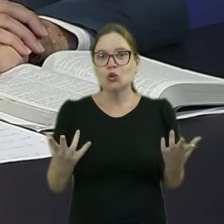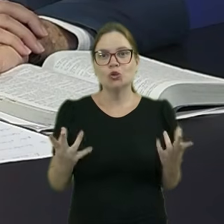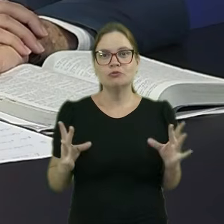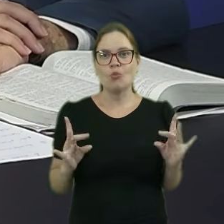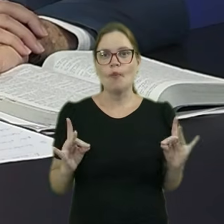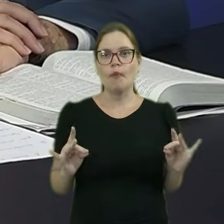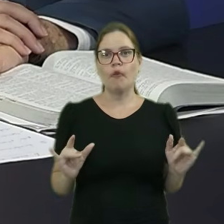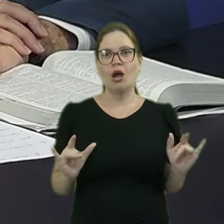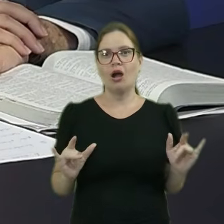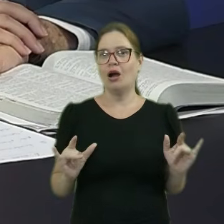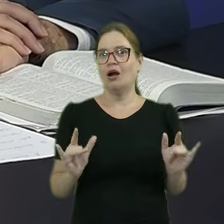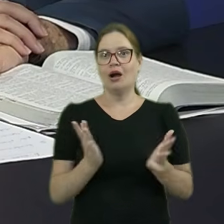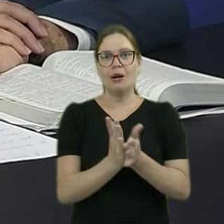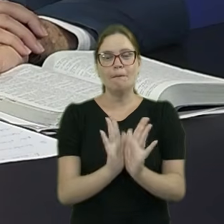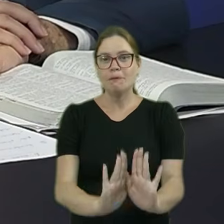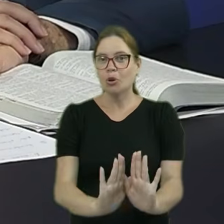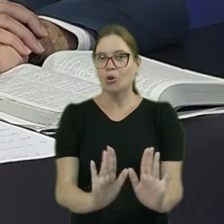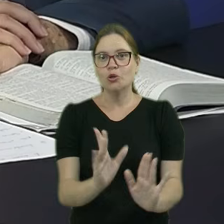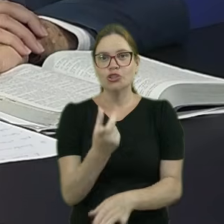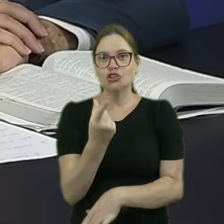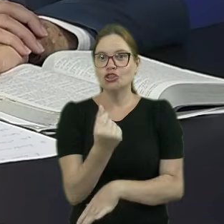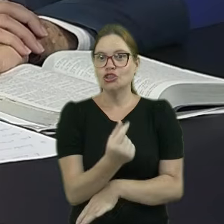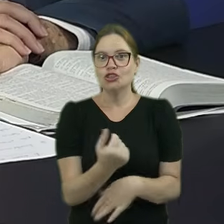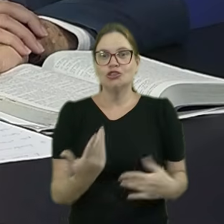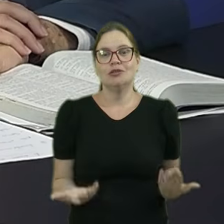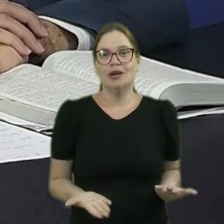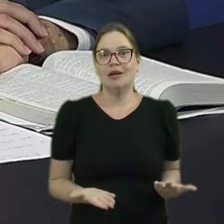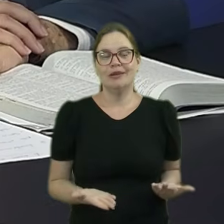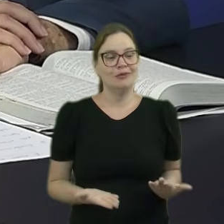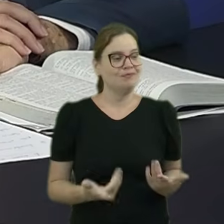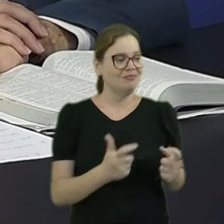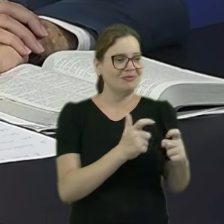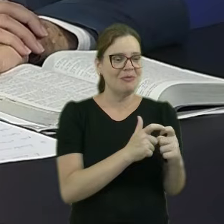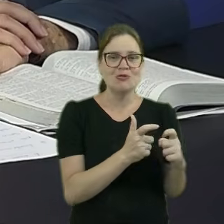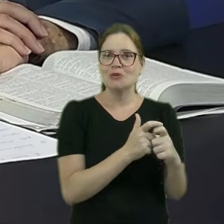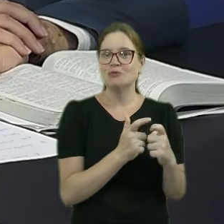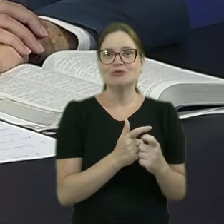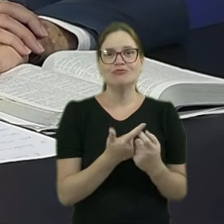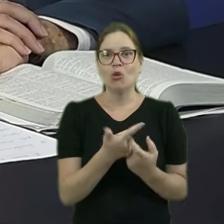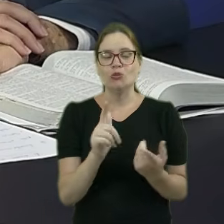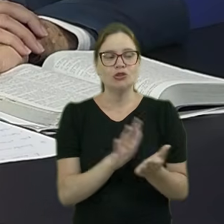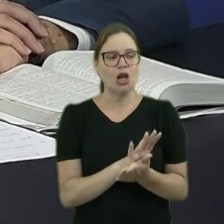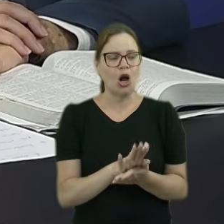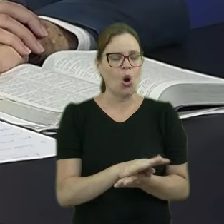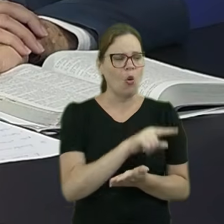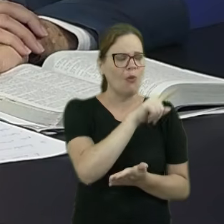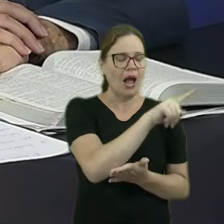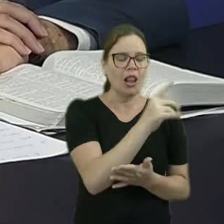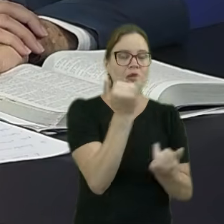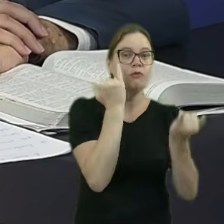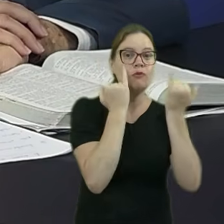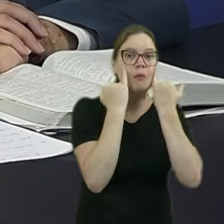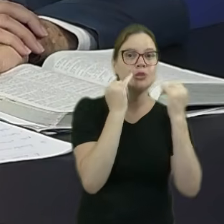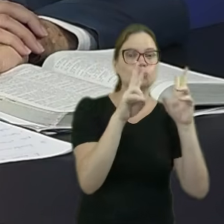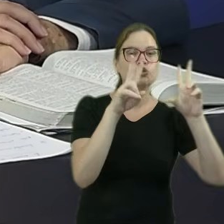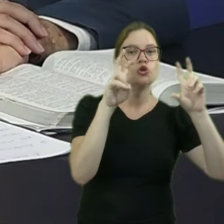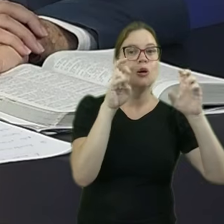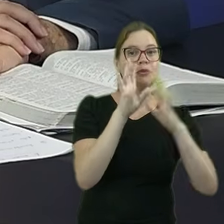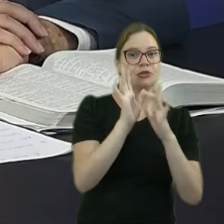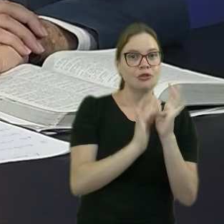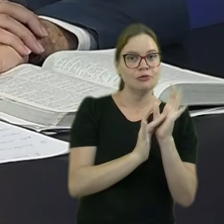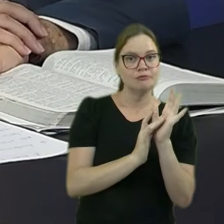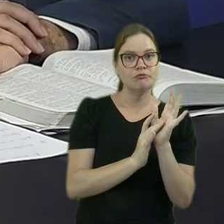ali aproveitando isso, antes indo de mal a pior. Mas ela ouviu falar de Jesus. Nós já